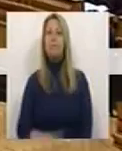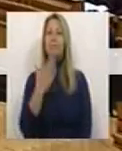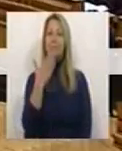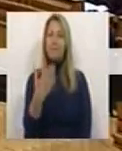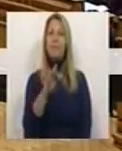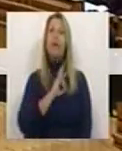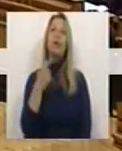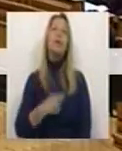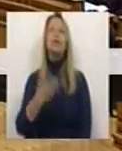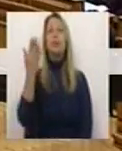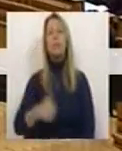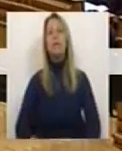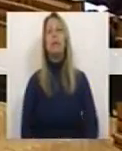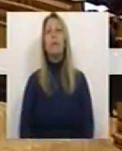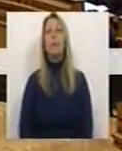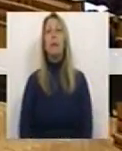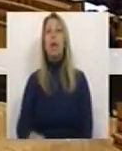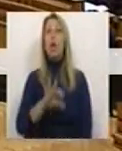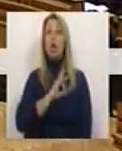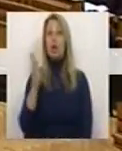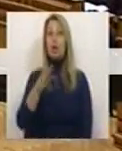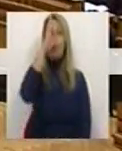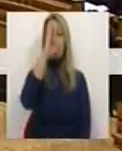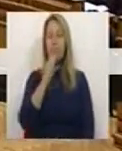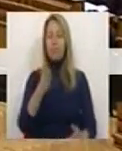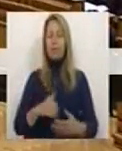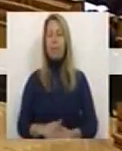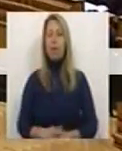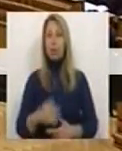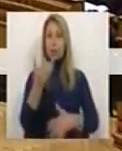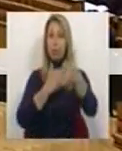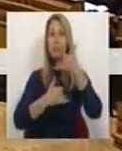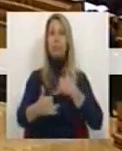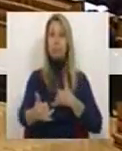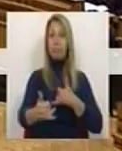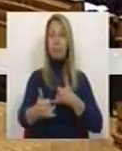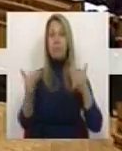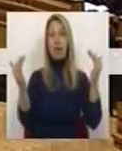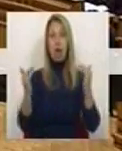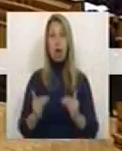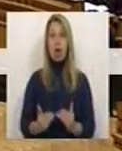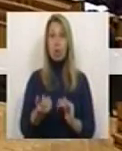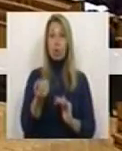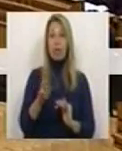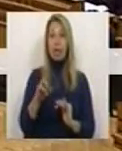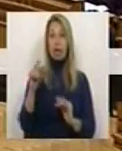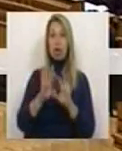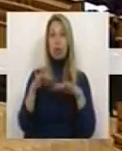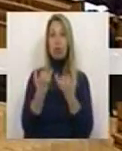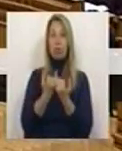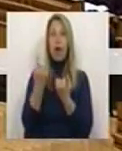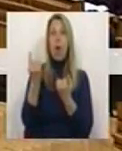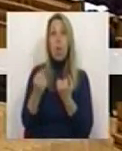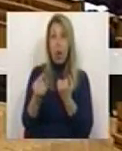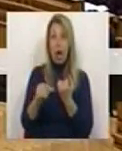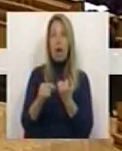Muito obrigada, Sr. Presidente. Sr. Primeiro-Ministro, a substituição da redução da taxa social única pela